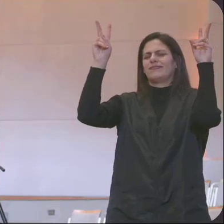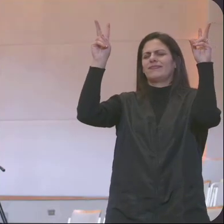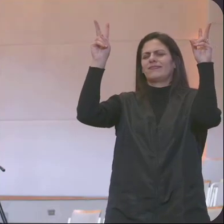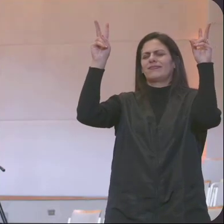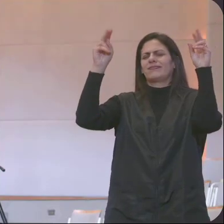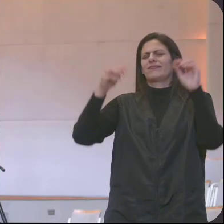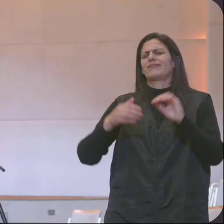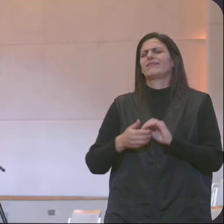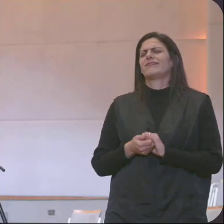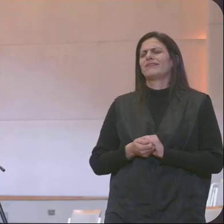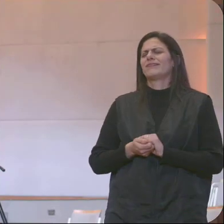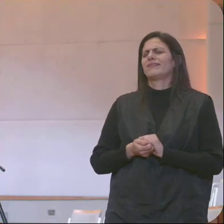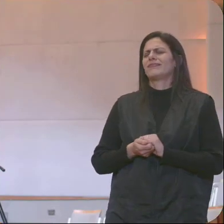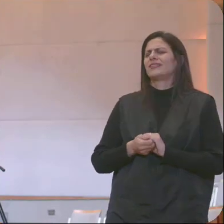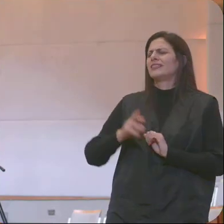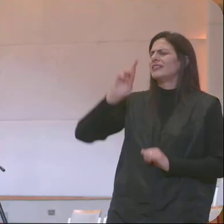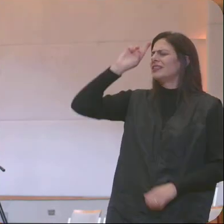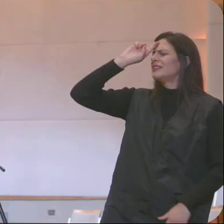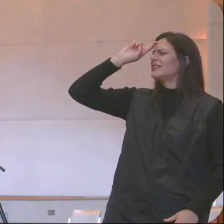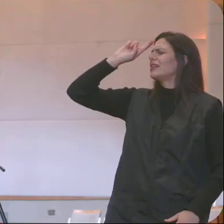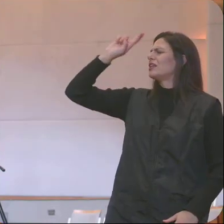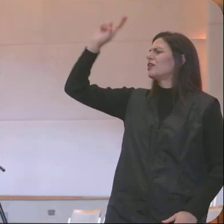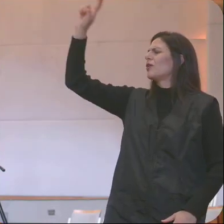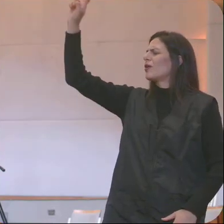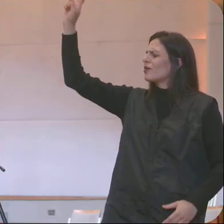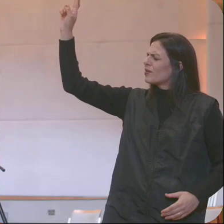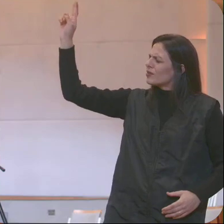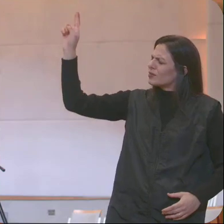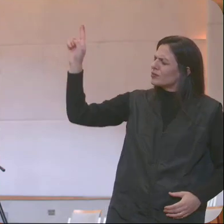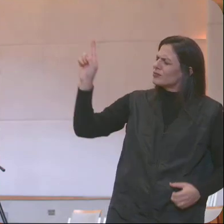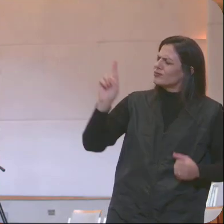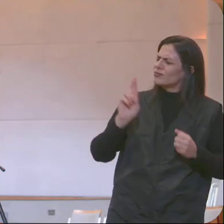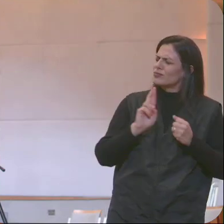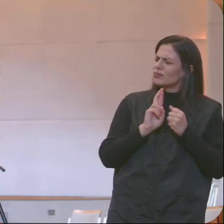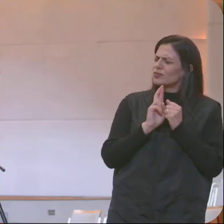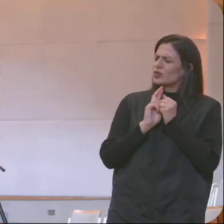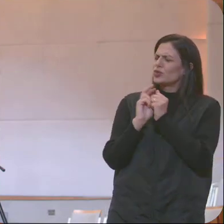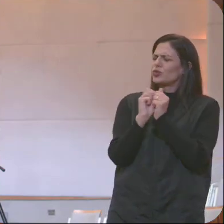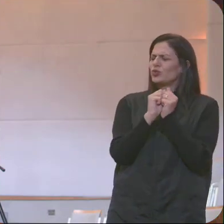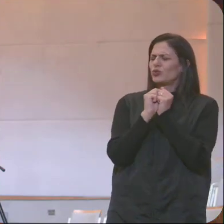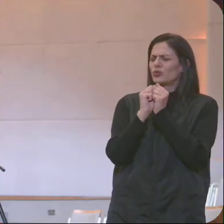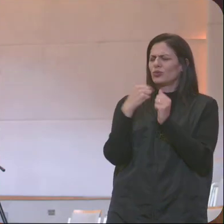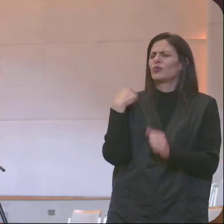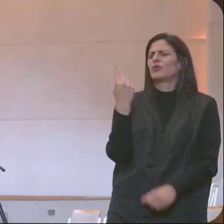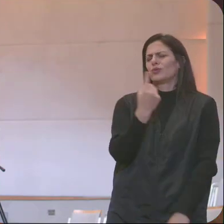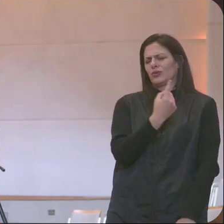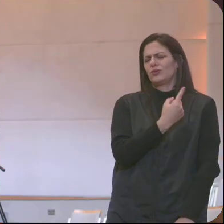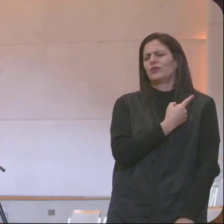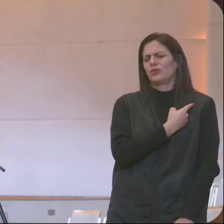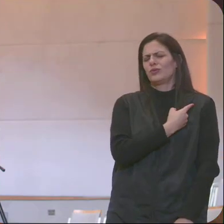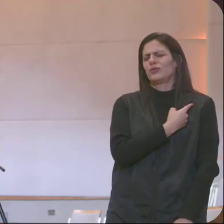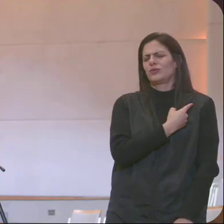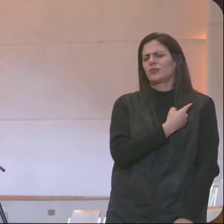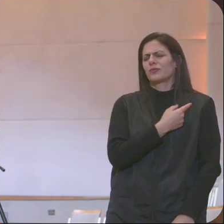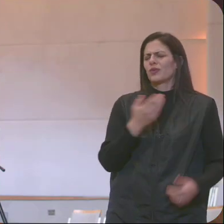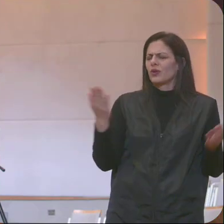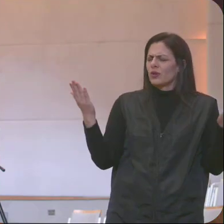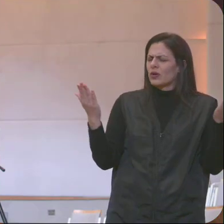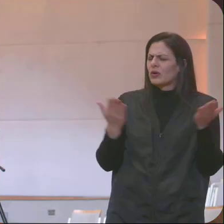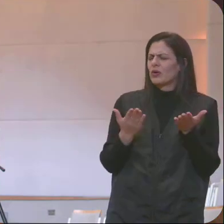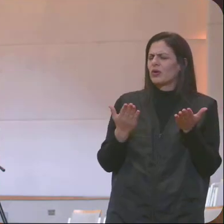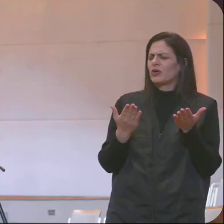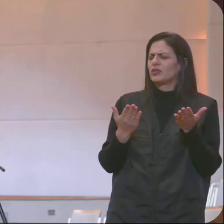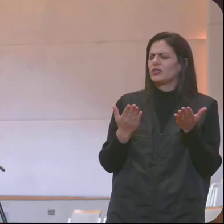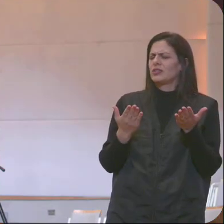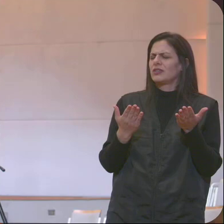Fica, Senhor, conosco. Fica com cada um, Pai. E que hoje possamos ainda, Senhor, ser